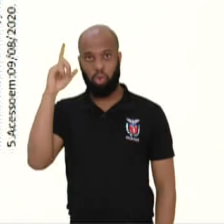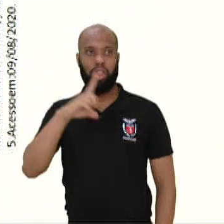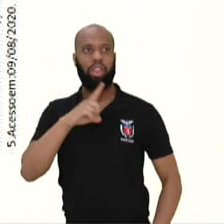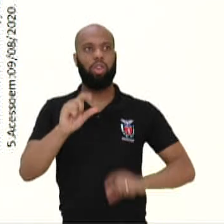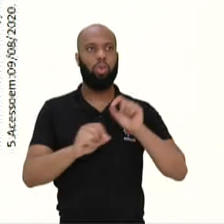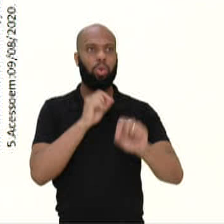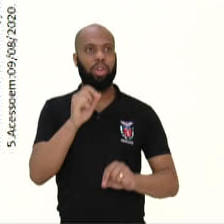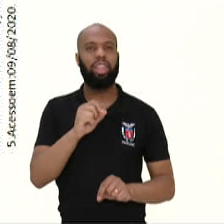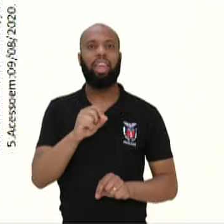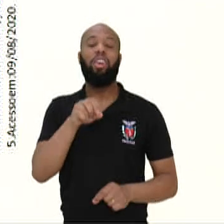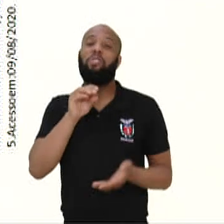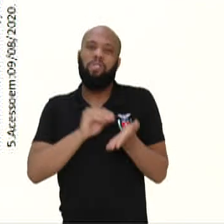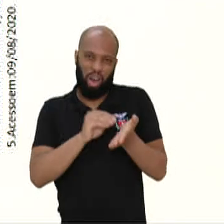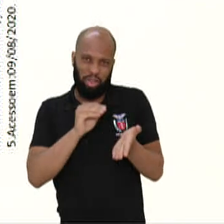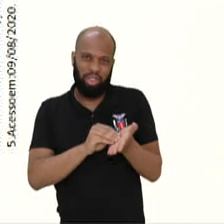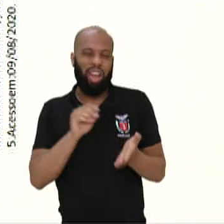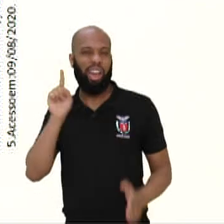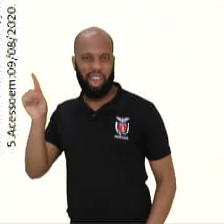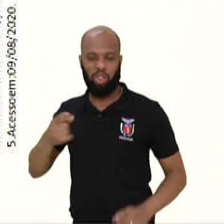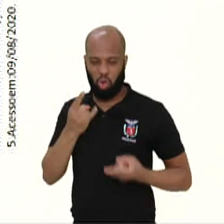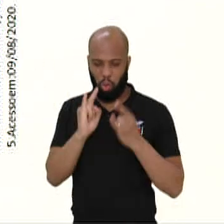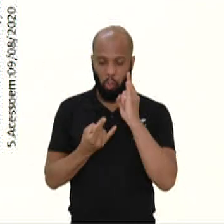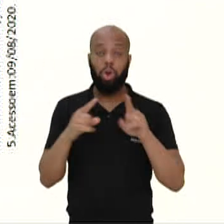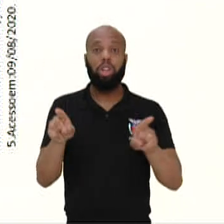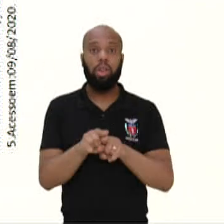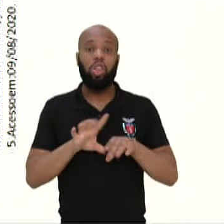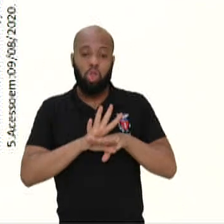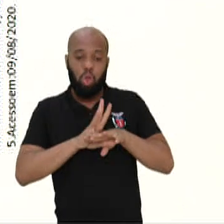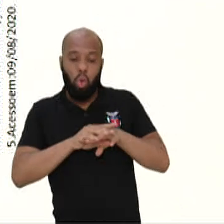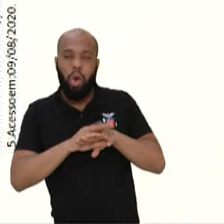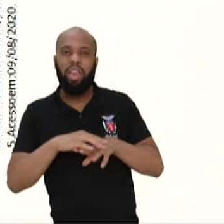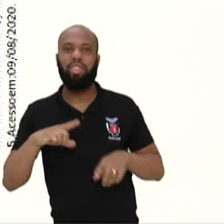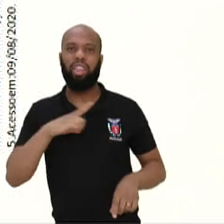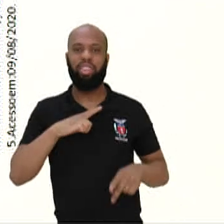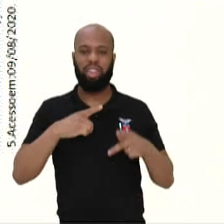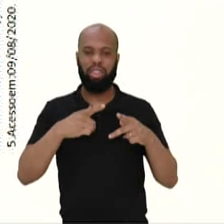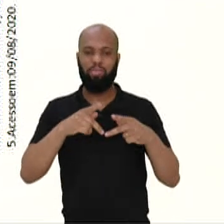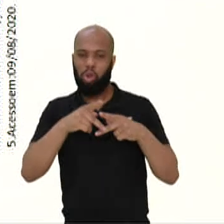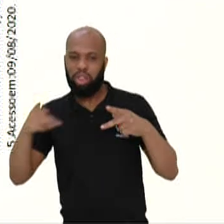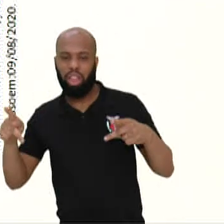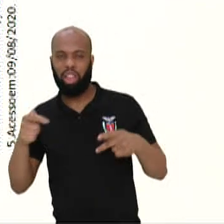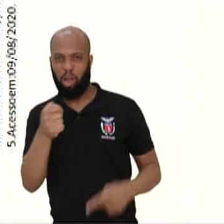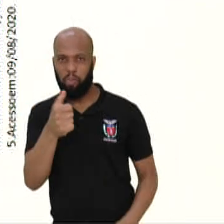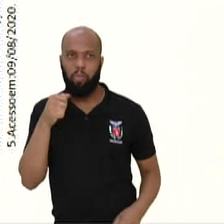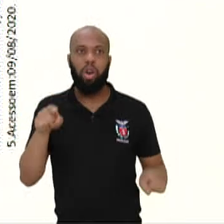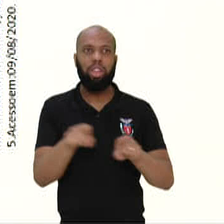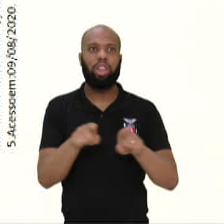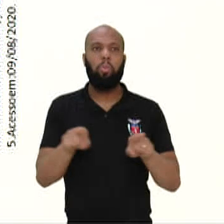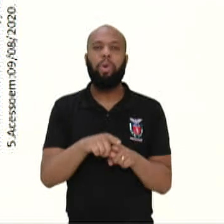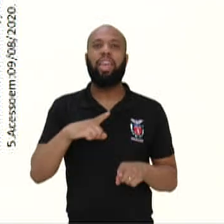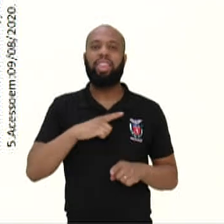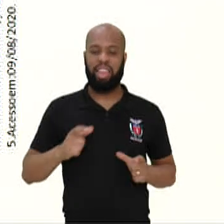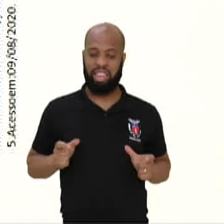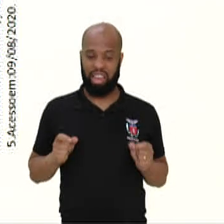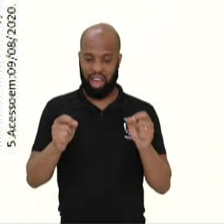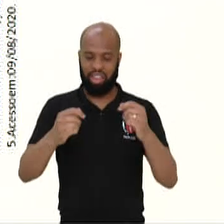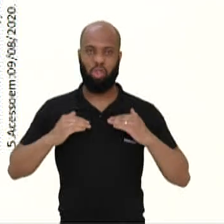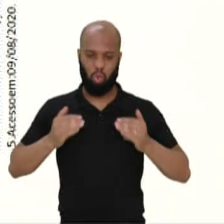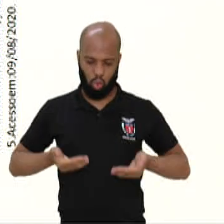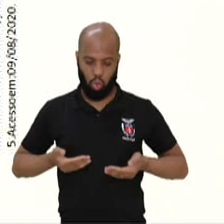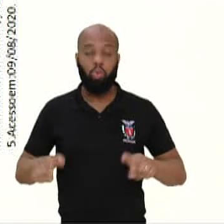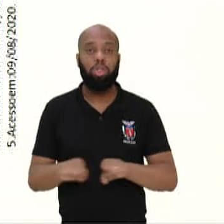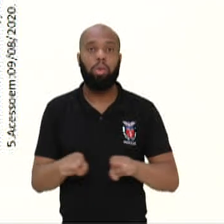déficit de testosterona, doenças com balanço proteico negativo, câncer de mama, angiodema hereditário,